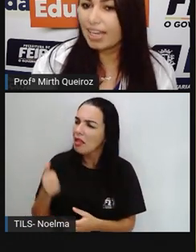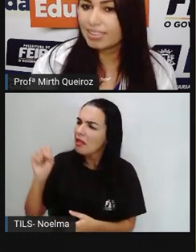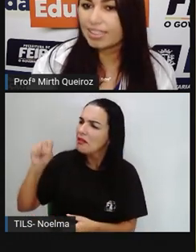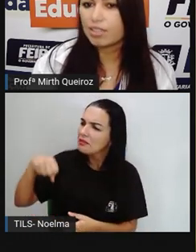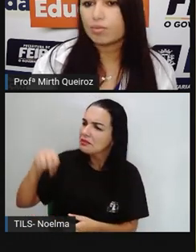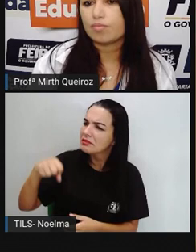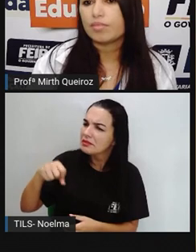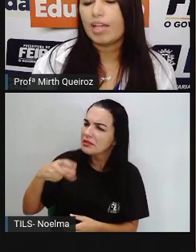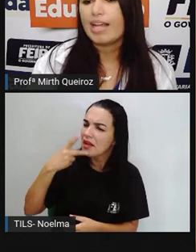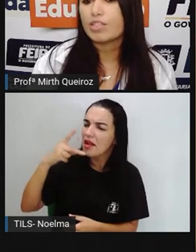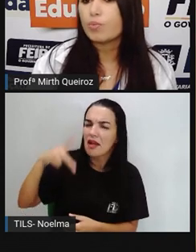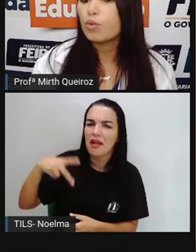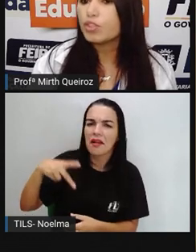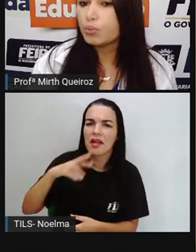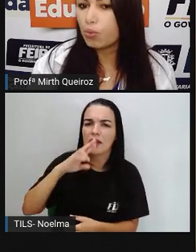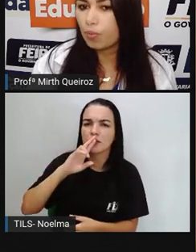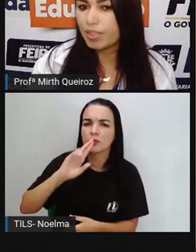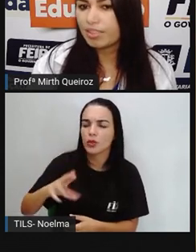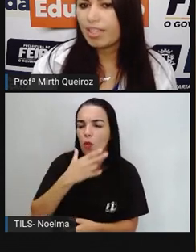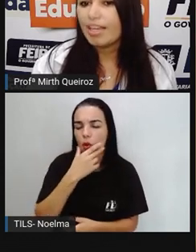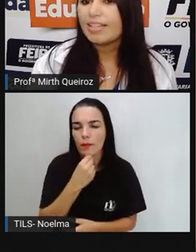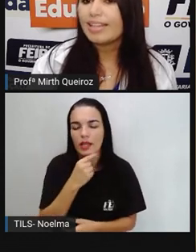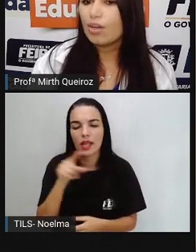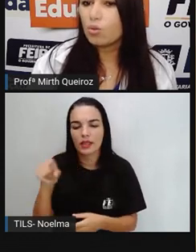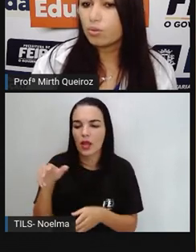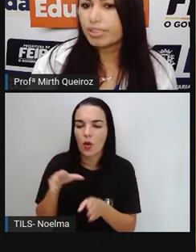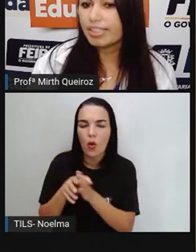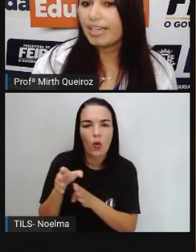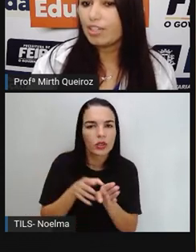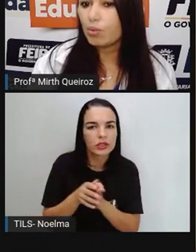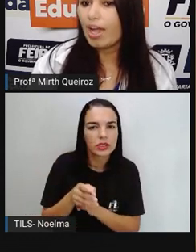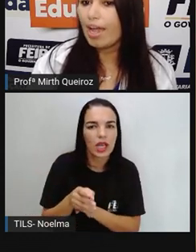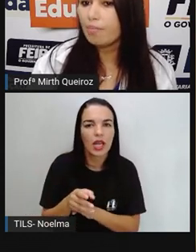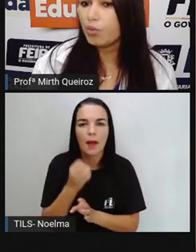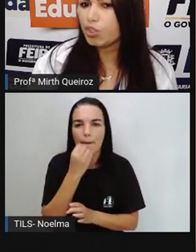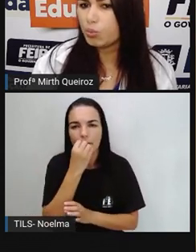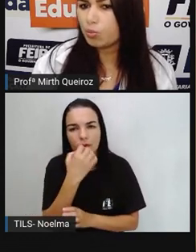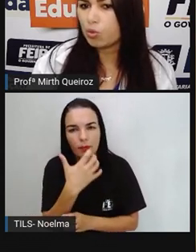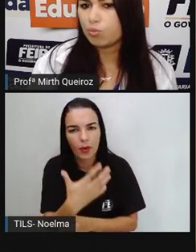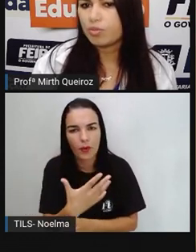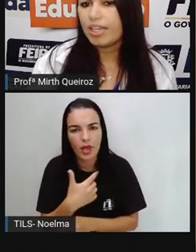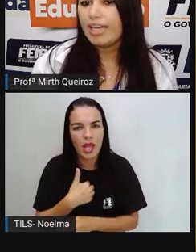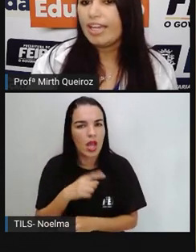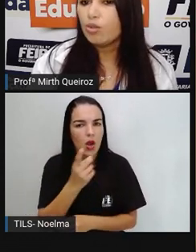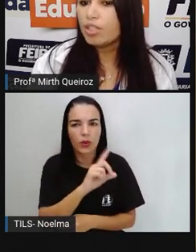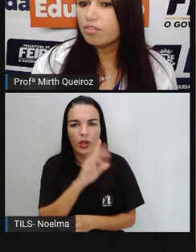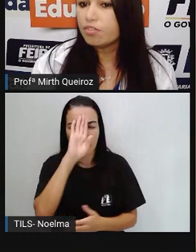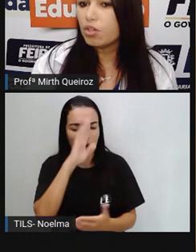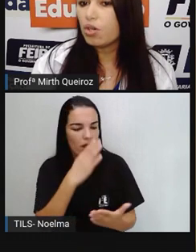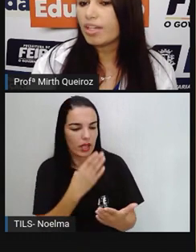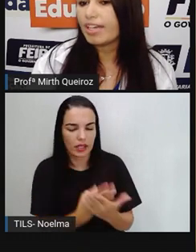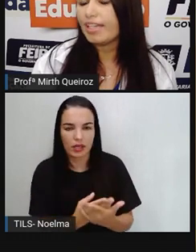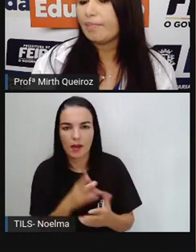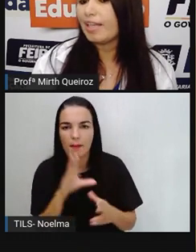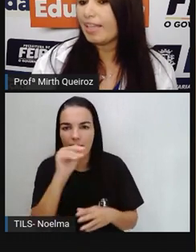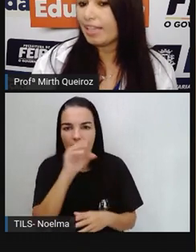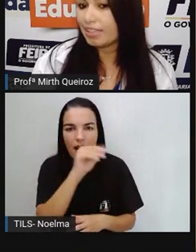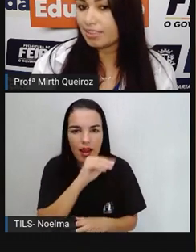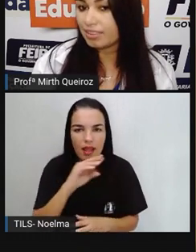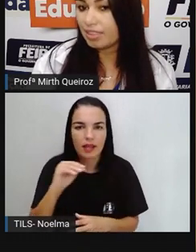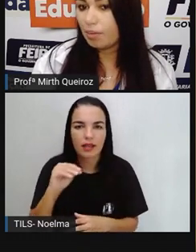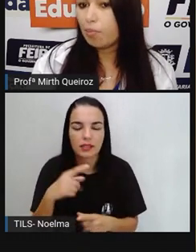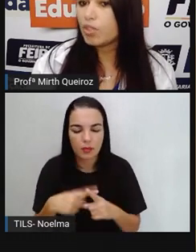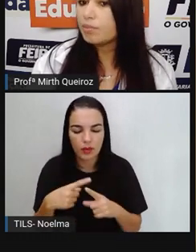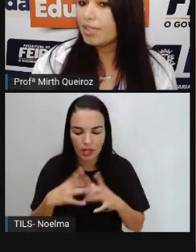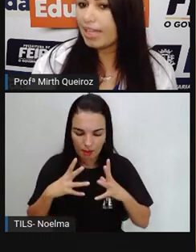"Tens razão", responde o homem. "Teu conselho é muito bom. Eu não vou crer em